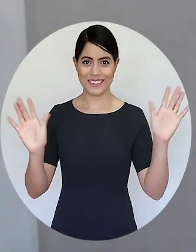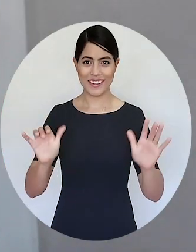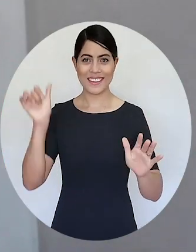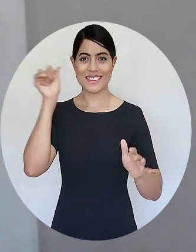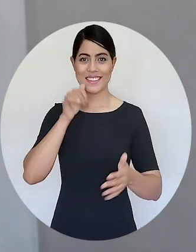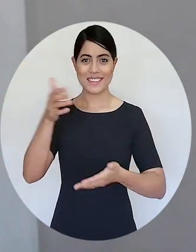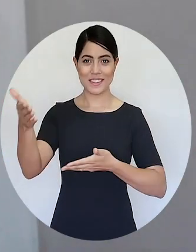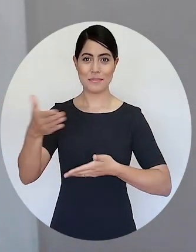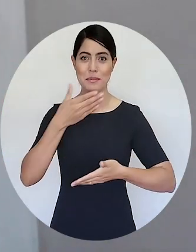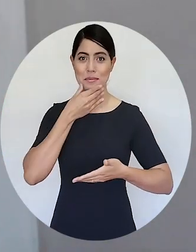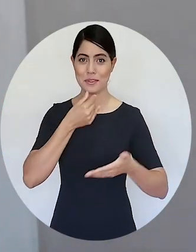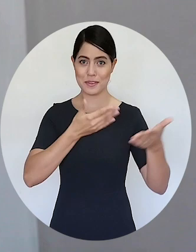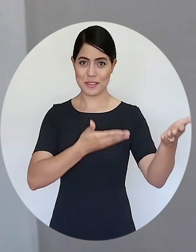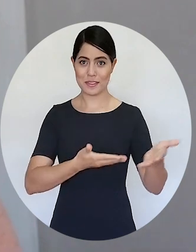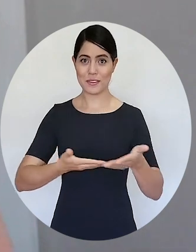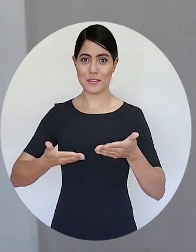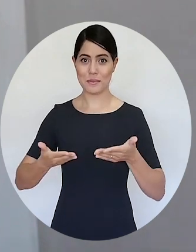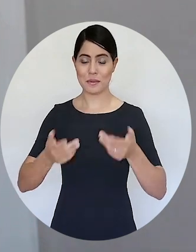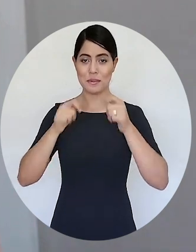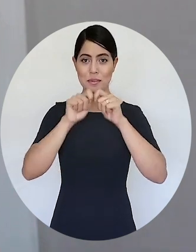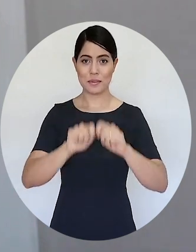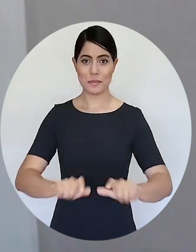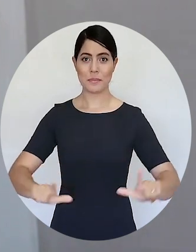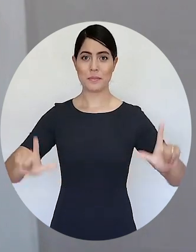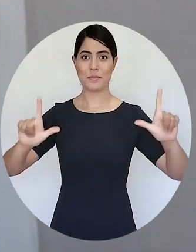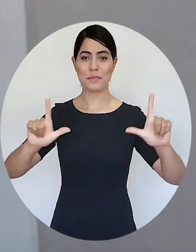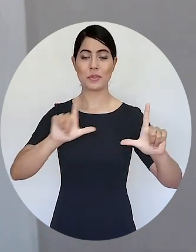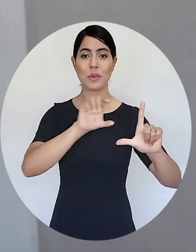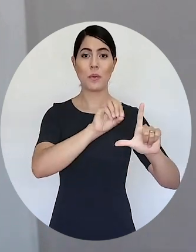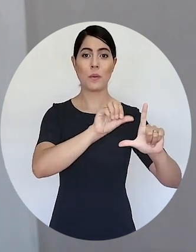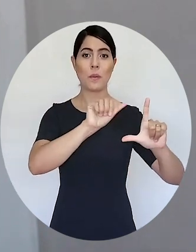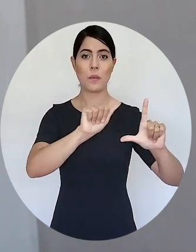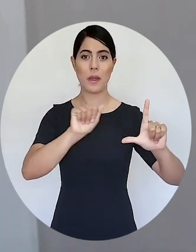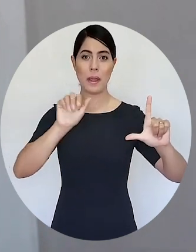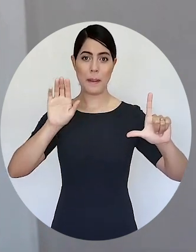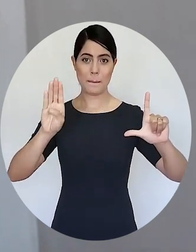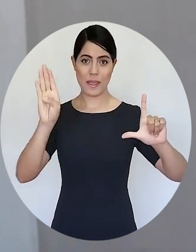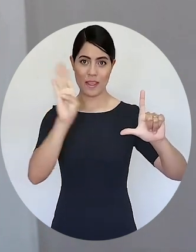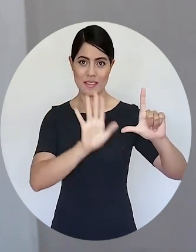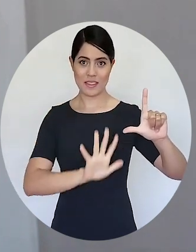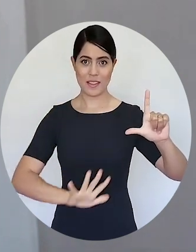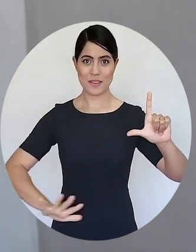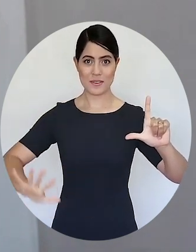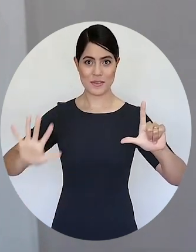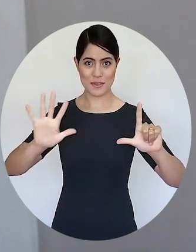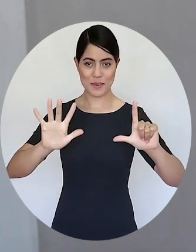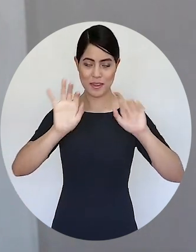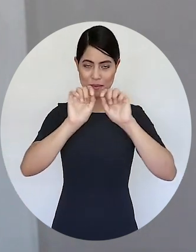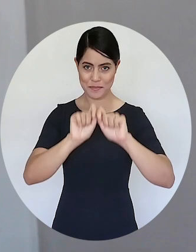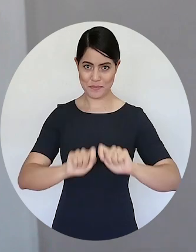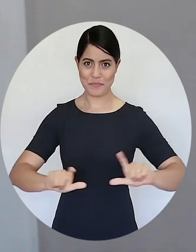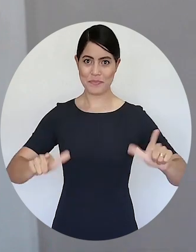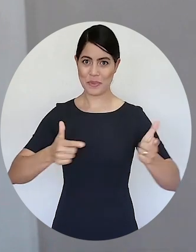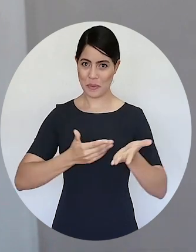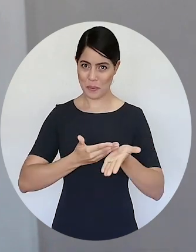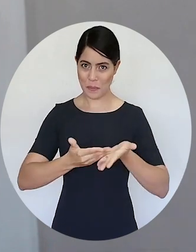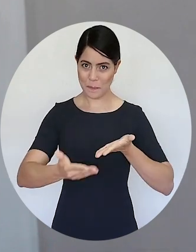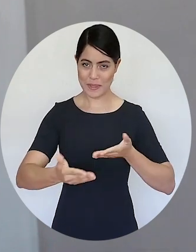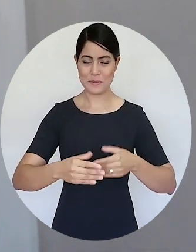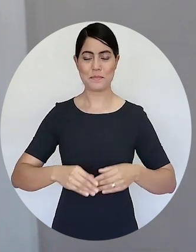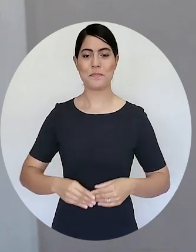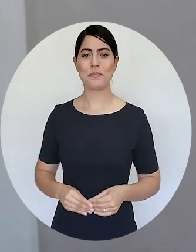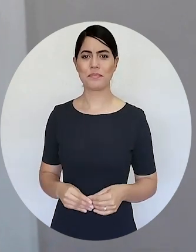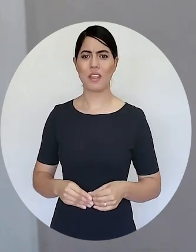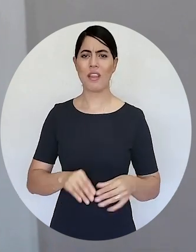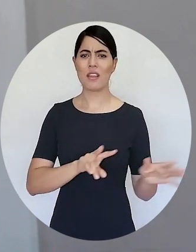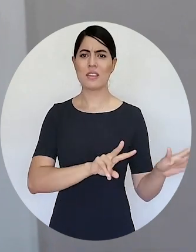Olá, seja bem-vinda, seja bem-vindo. Começa agora mais um programa da OAB Nacional. A última semana foi de muito